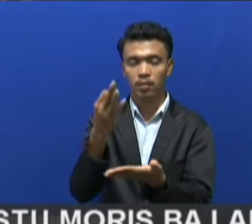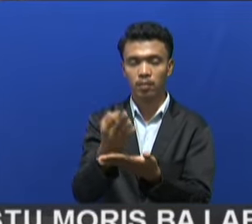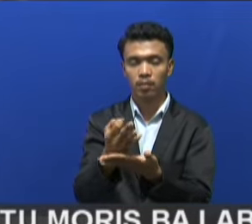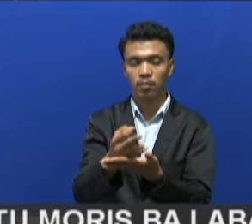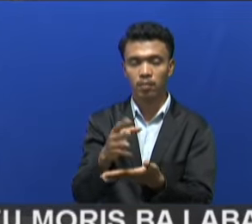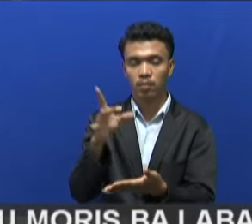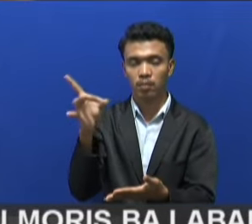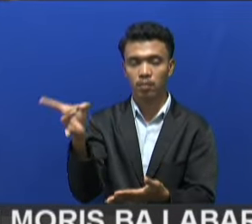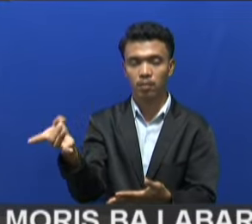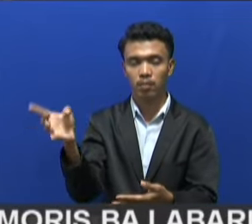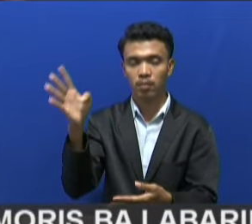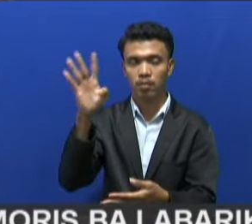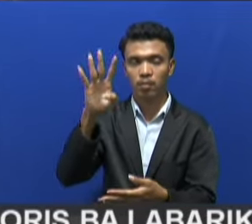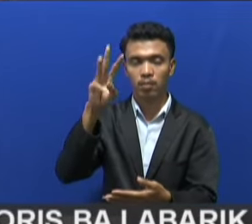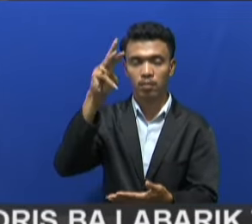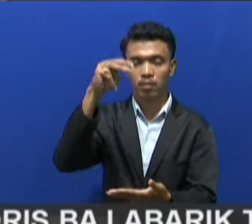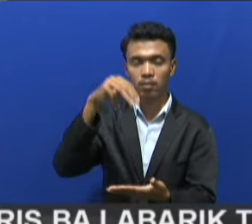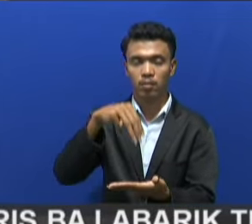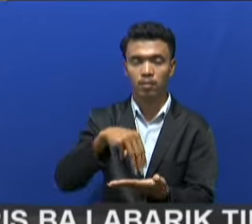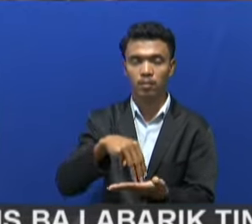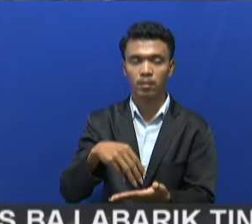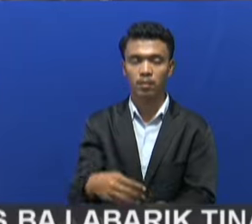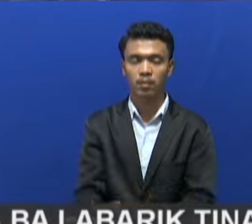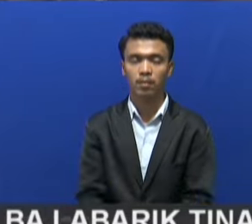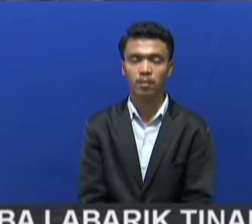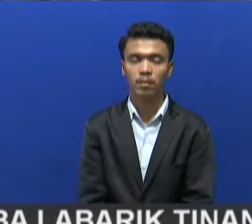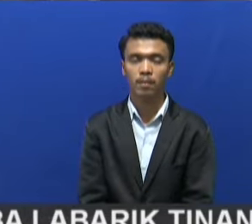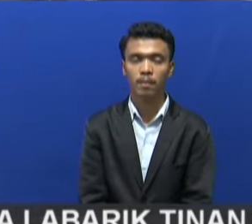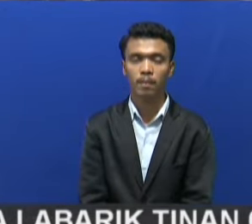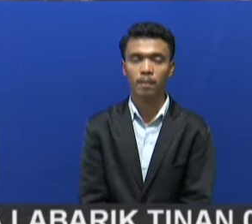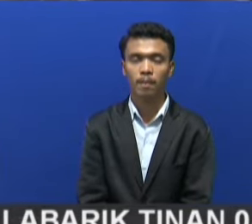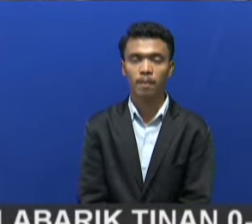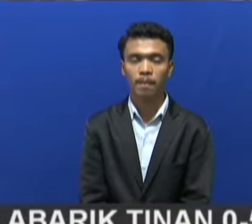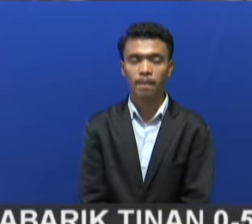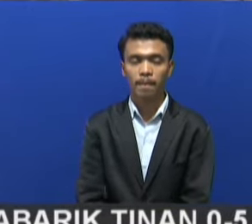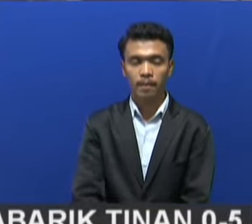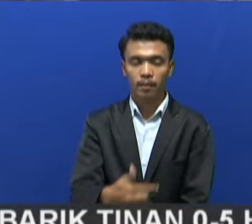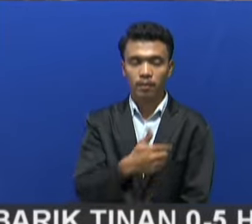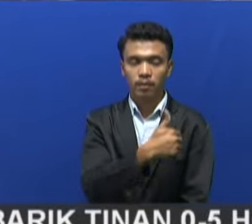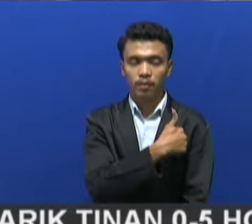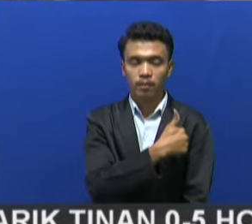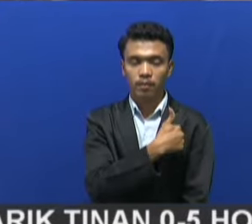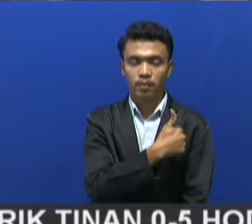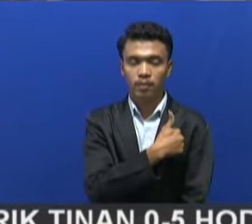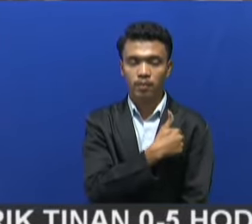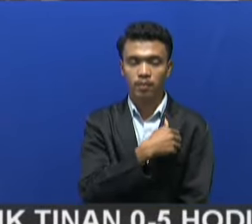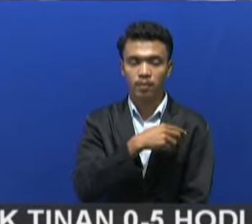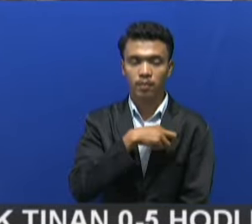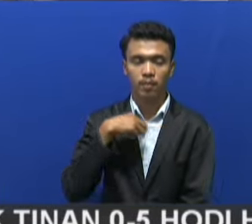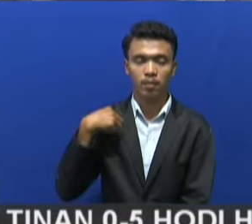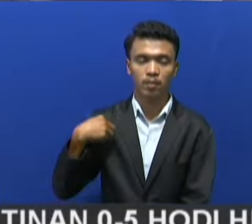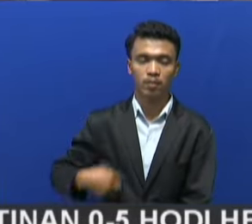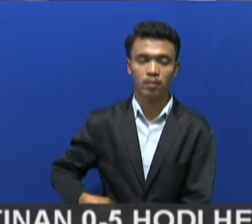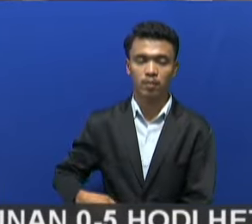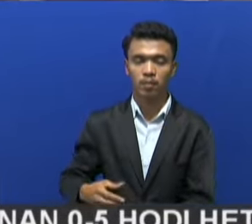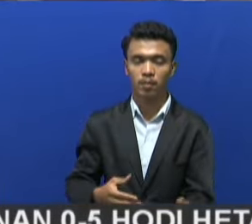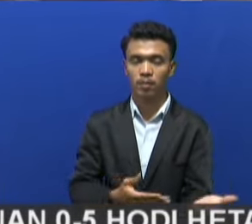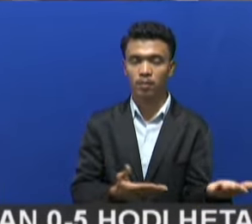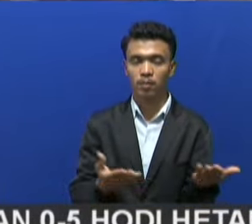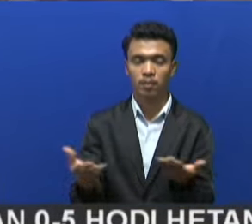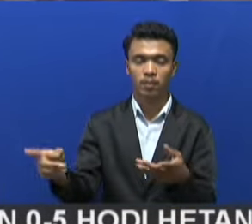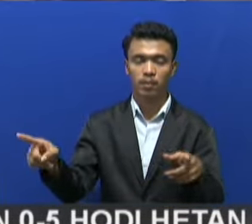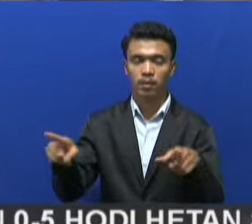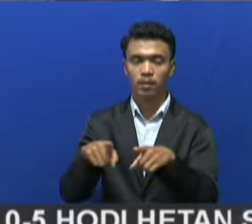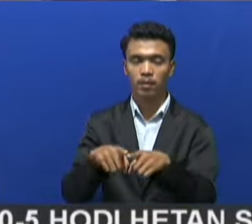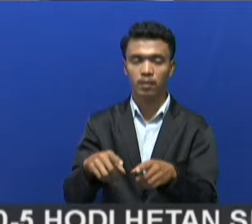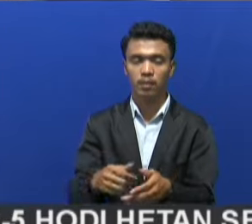$84.000 americano. Husi loza hat ne outro. Bebidas açucaradas nebe loza sinest hat ne hatama macanesan,